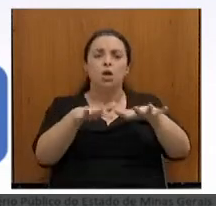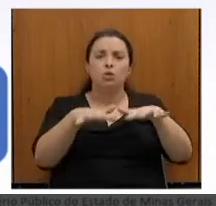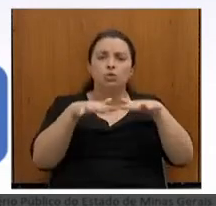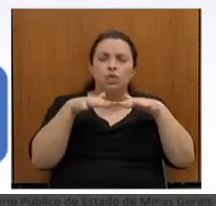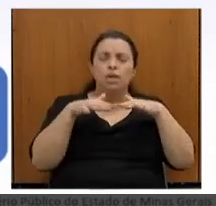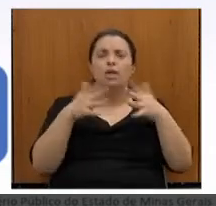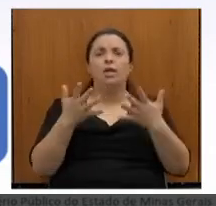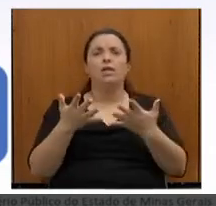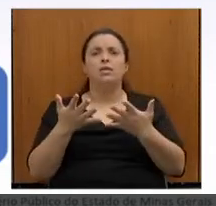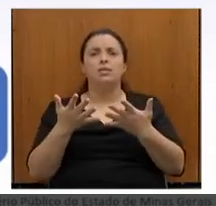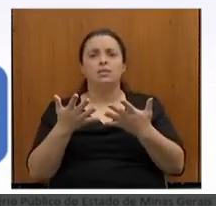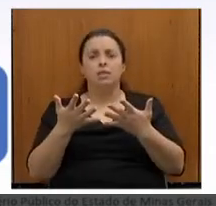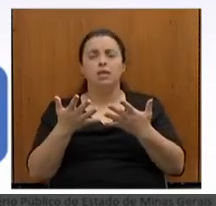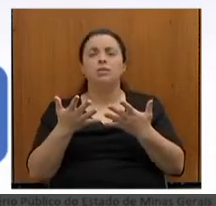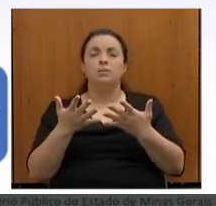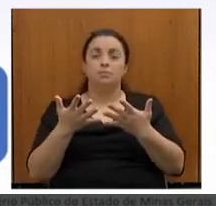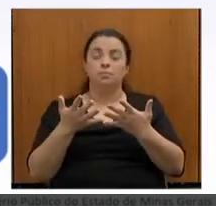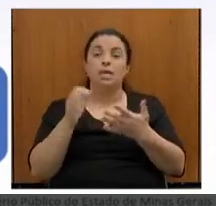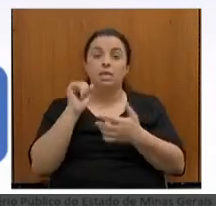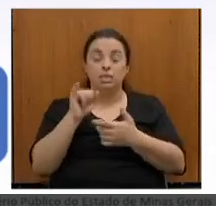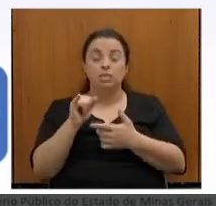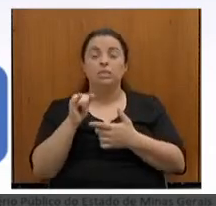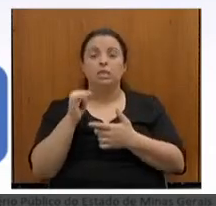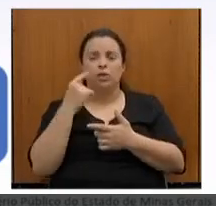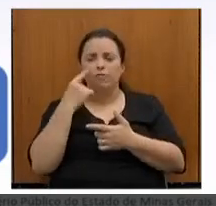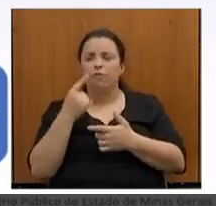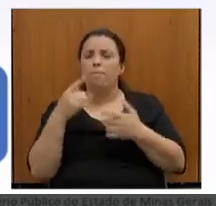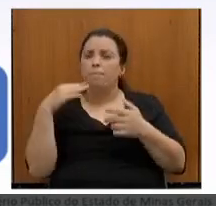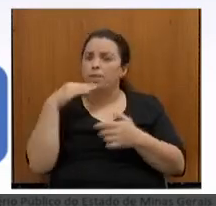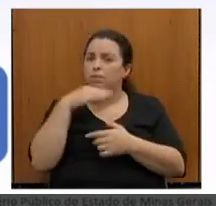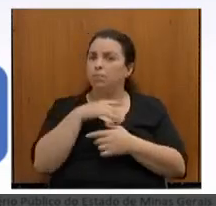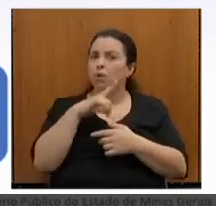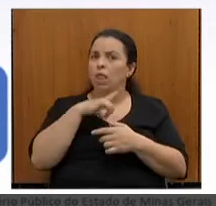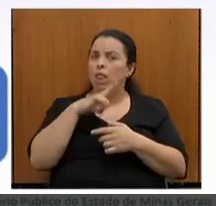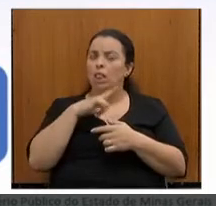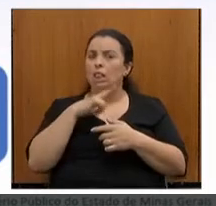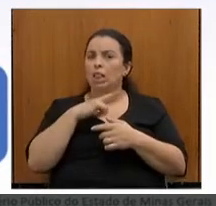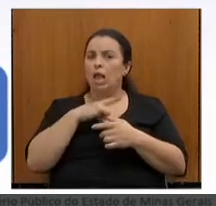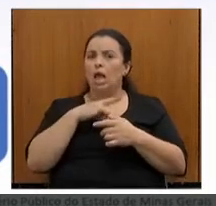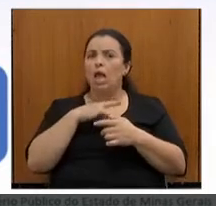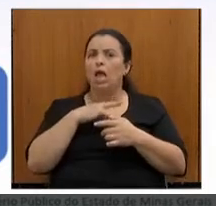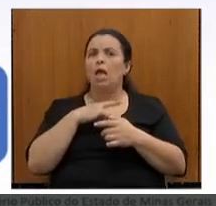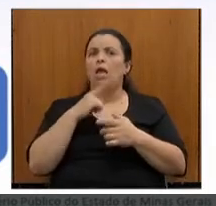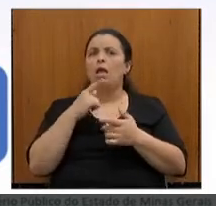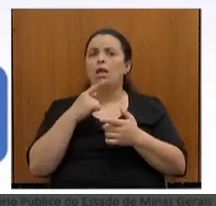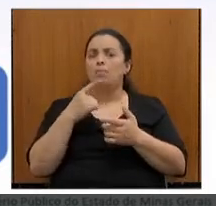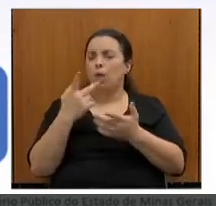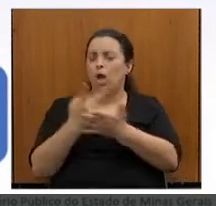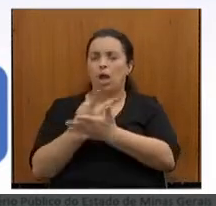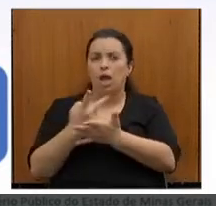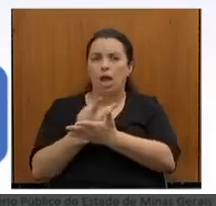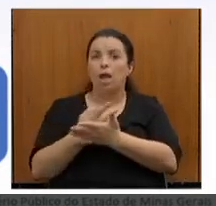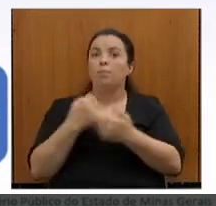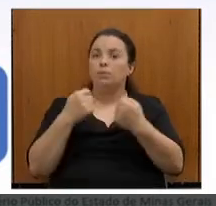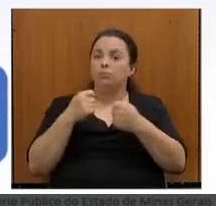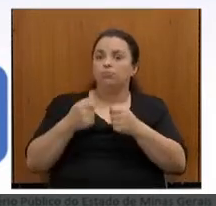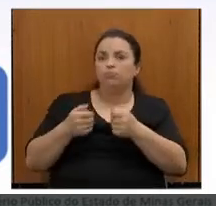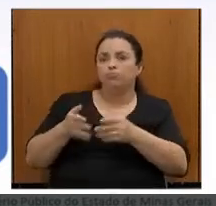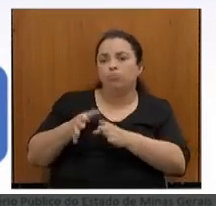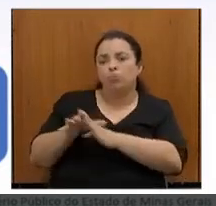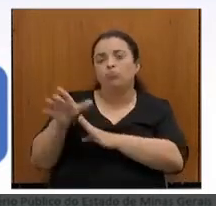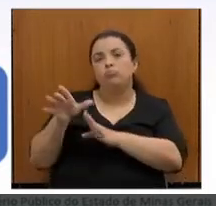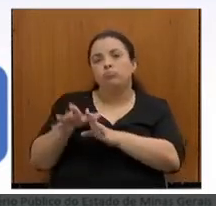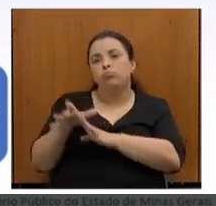né, caso sejam identificadas algumas irregularidades, recomendações, né, e